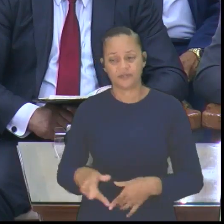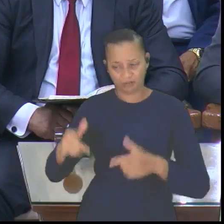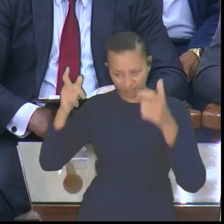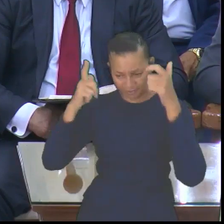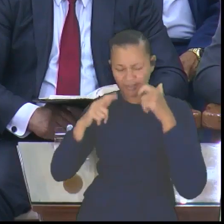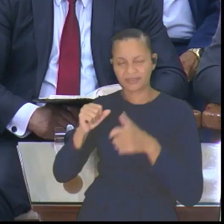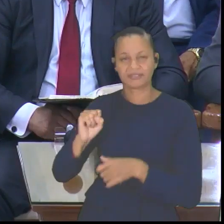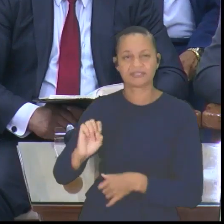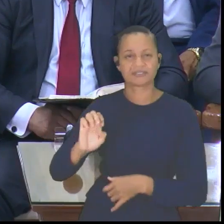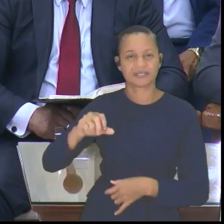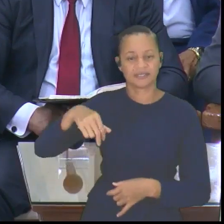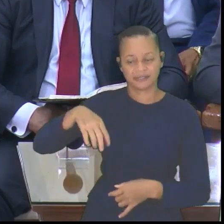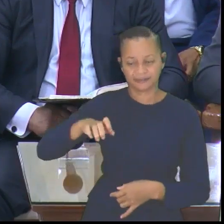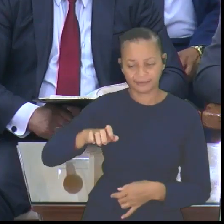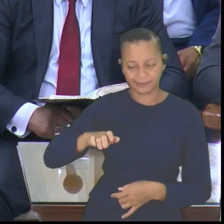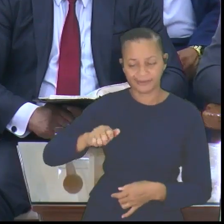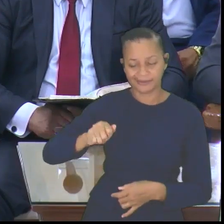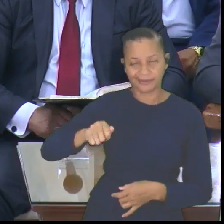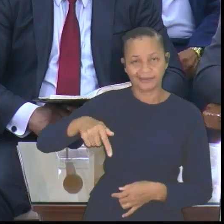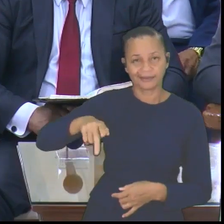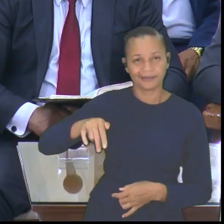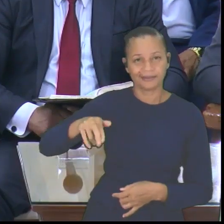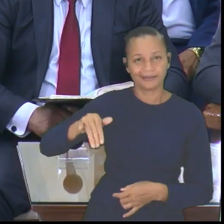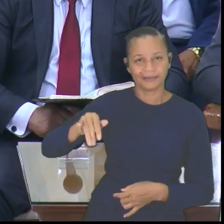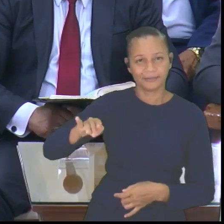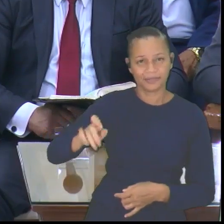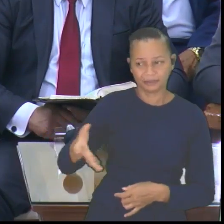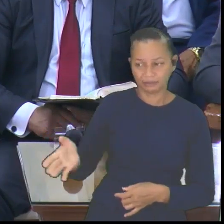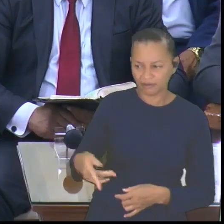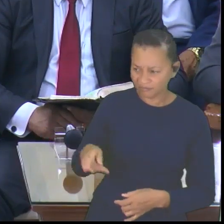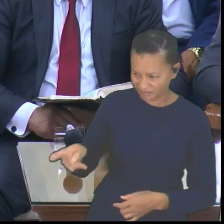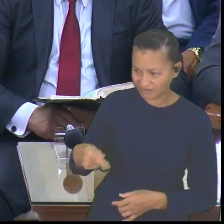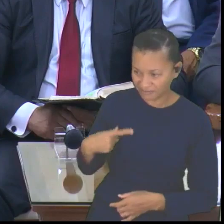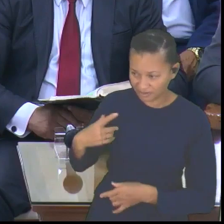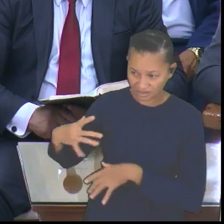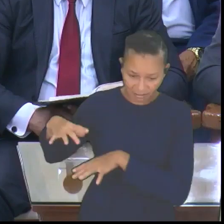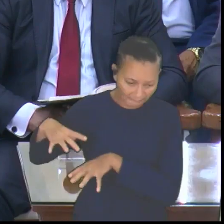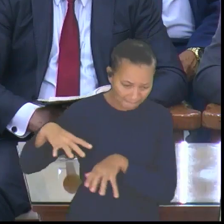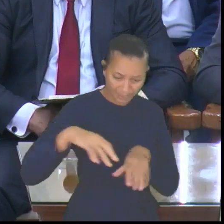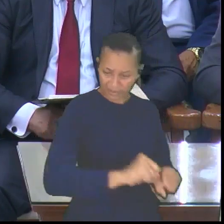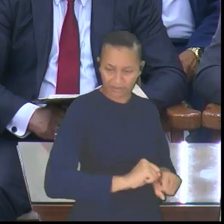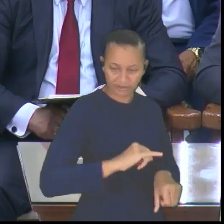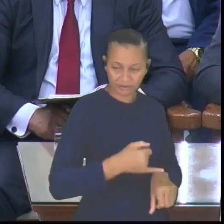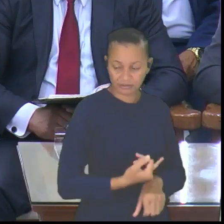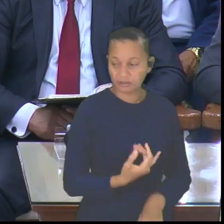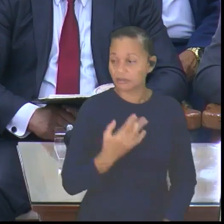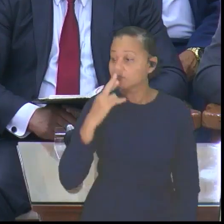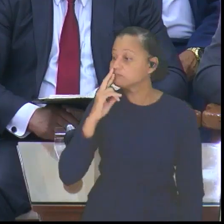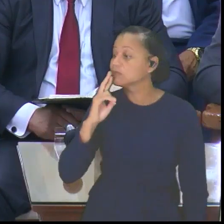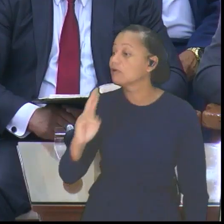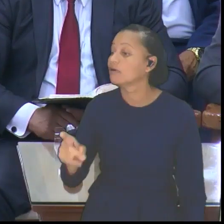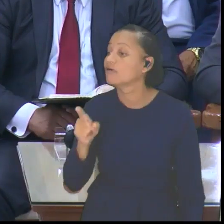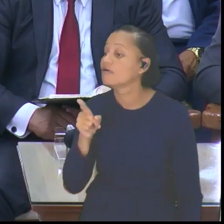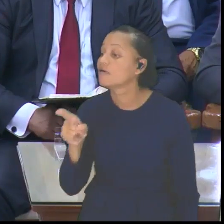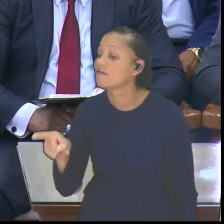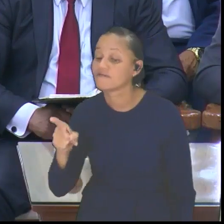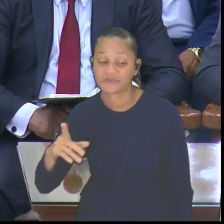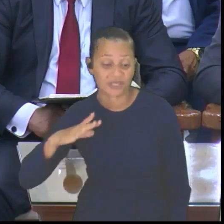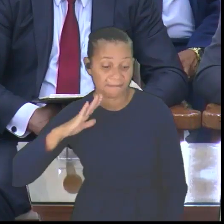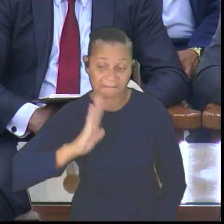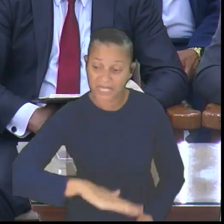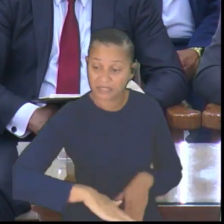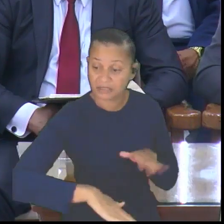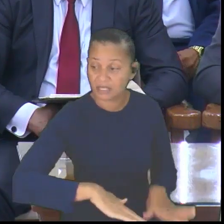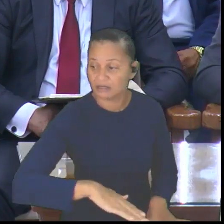Senaqueribe. Sabe qual foi a resposta? Senaqueribe, você disse que invadir Jerusalém, né? Pois a minha resposta é essa, você nem pisar lá